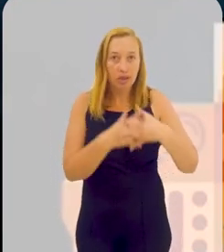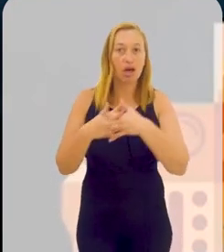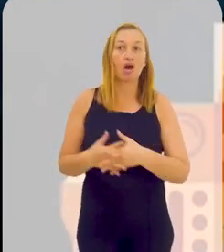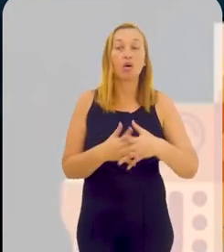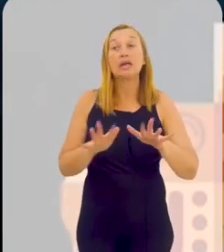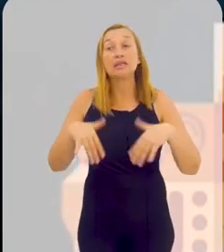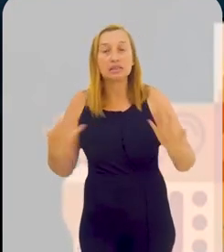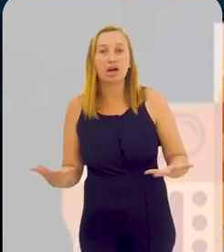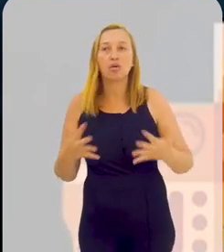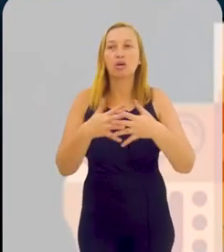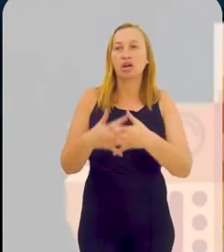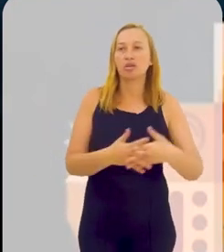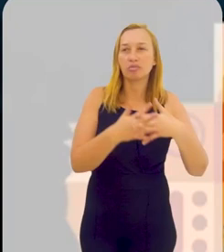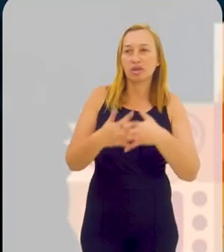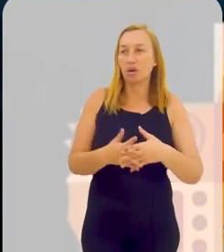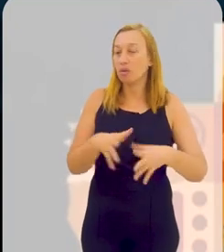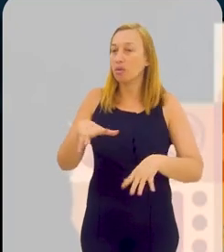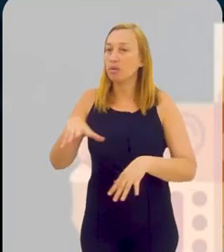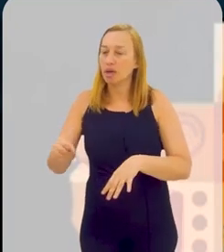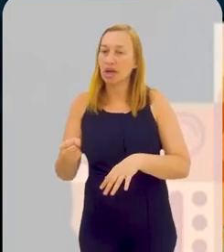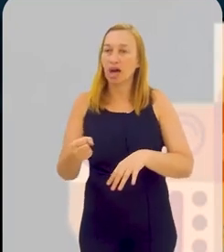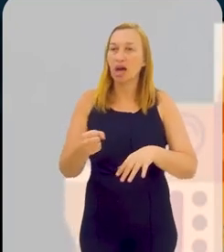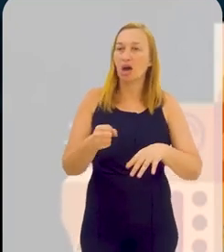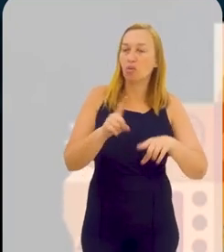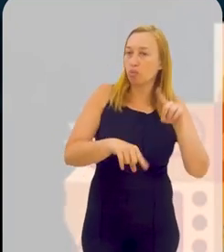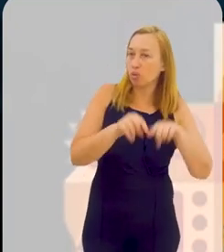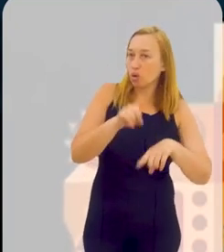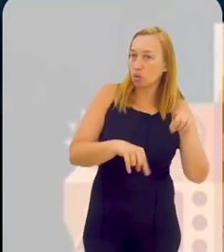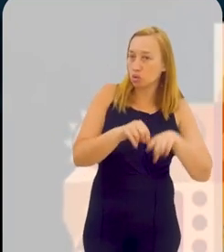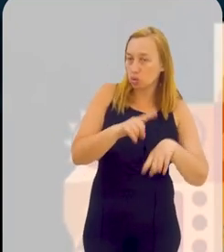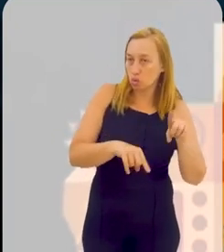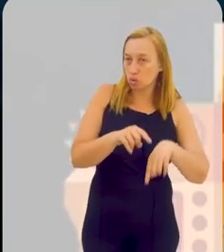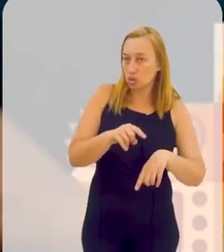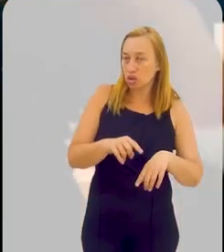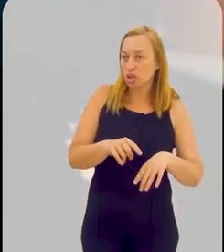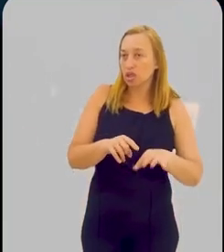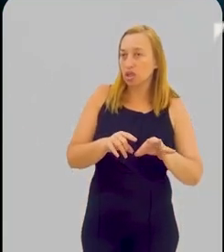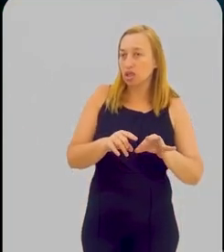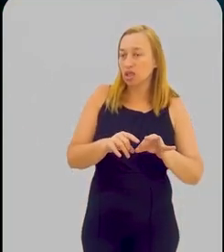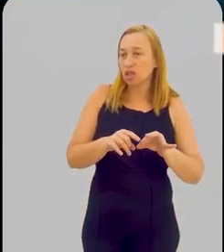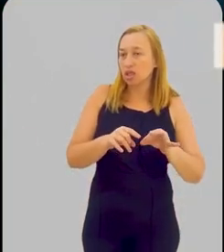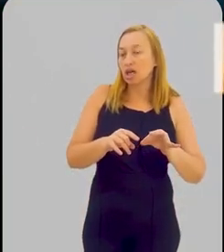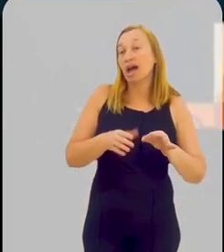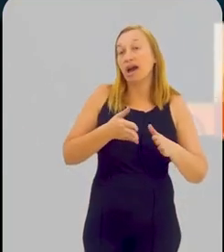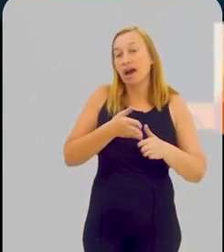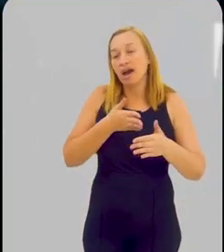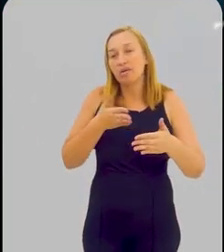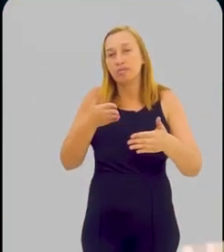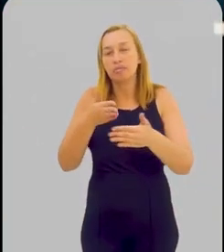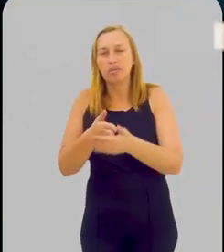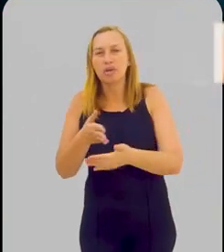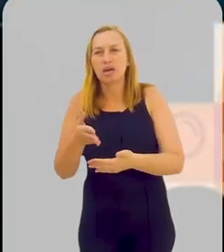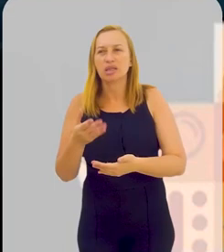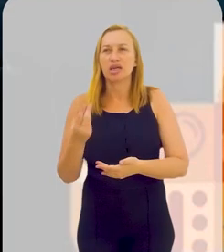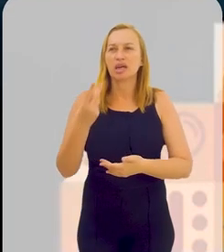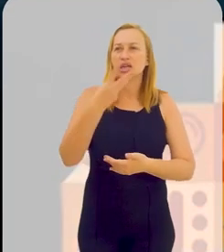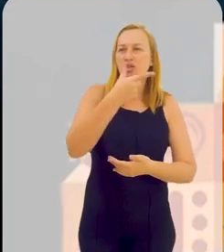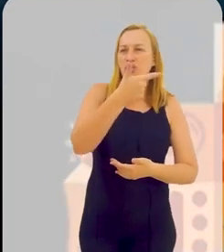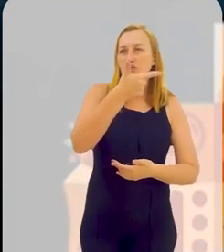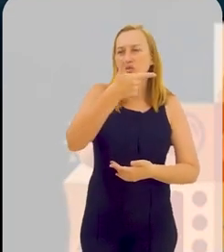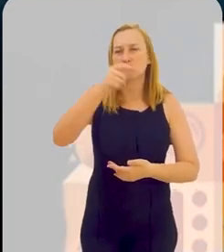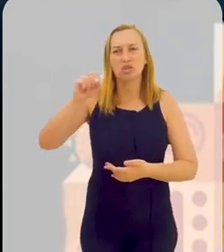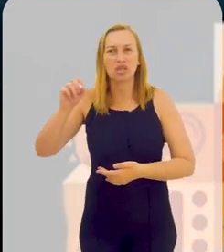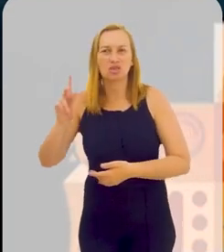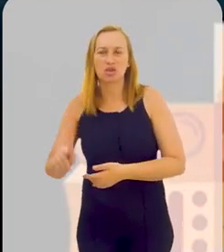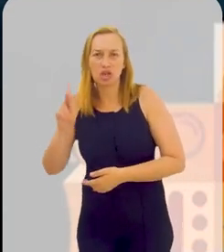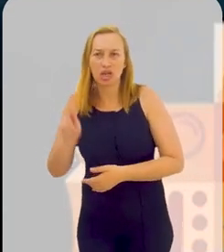caminhão, né? Então, um caminhão pegar um produto numa refinaria, né, e levar 1.200 quilômetros lá para a fronteira agrícola brasileira